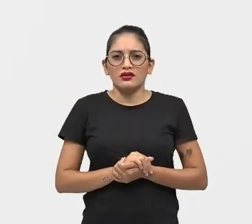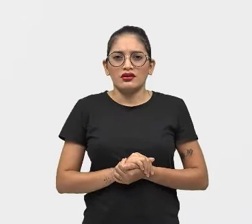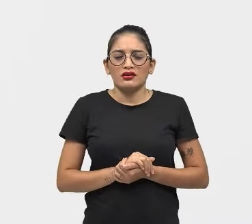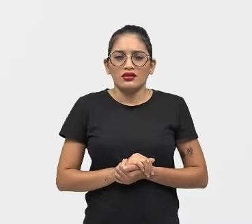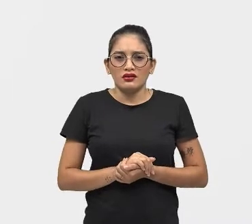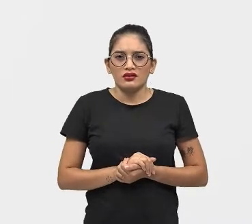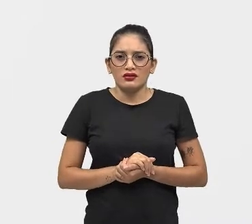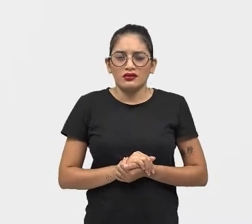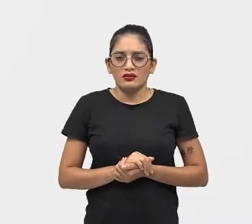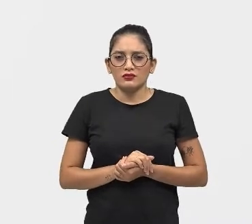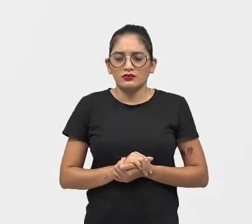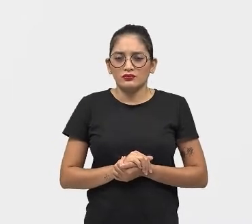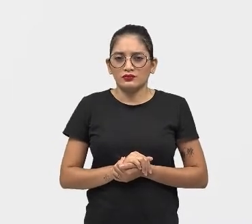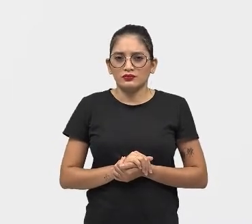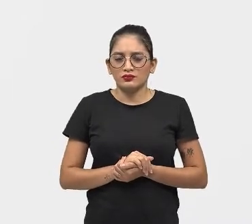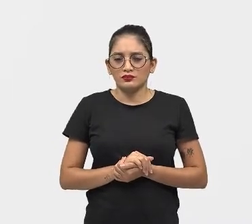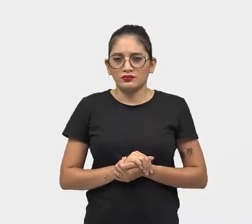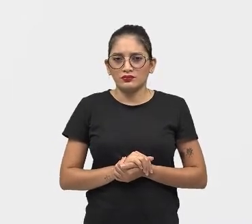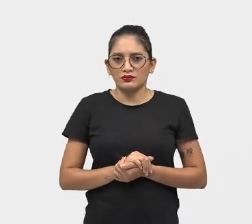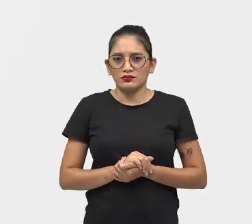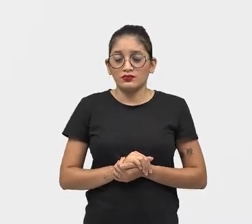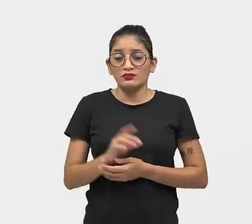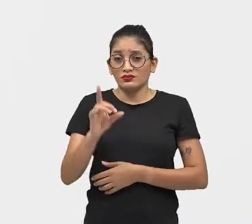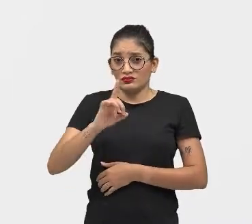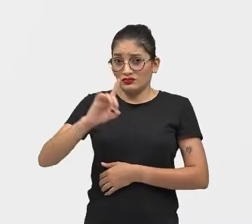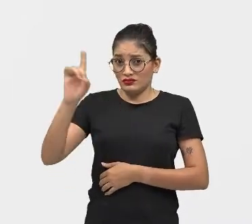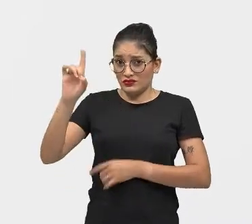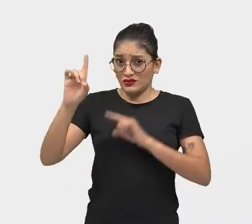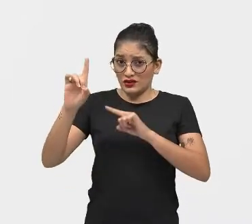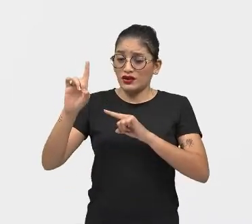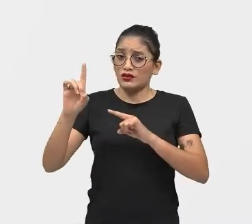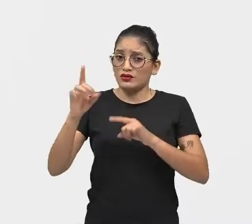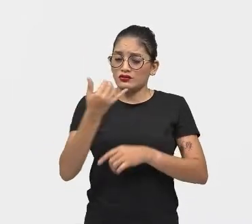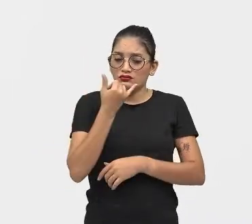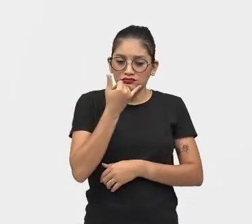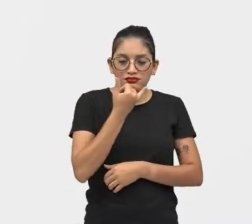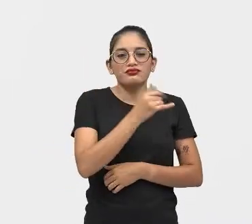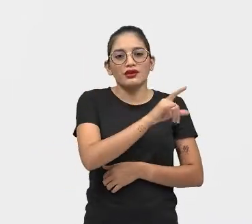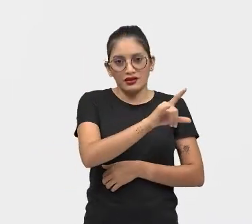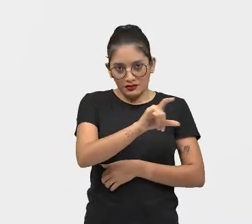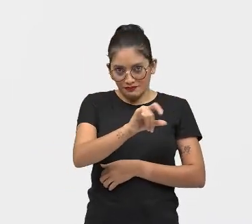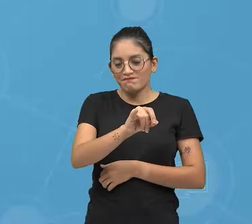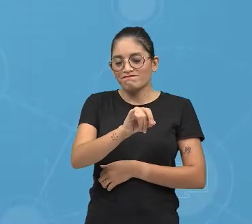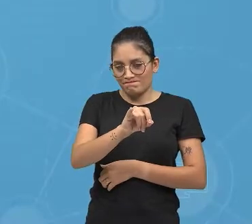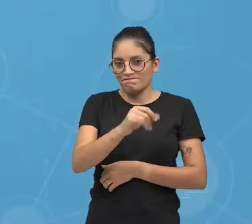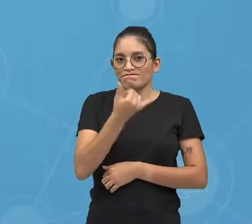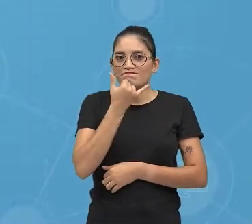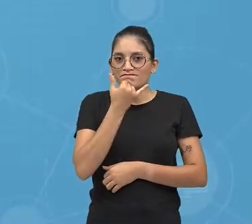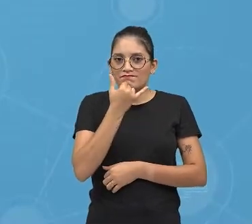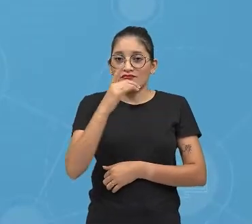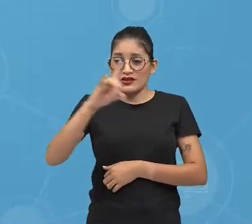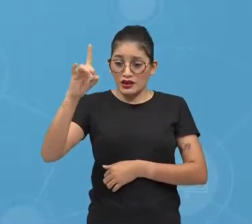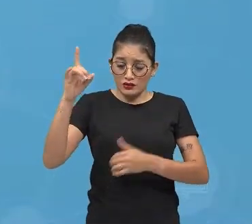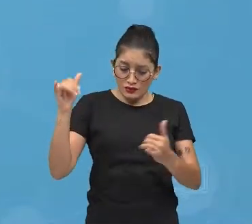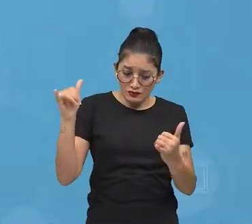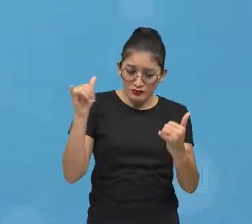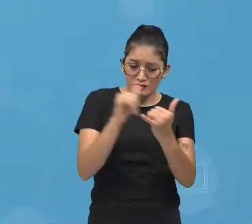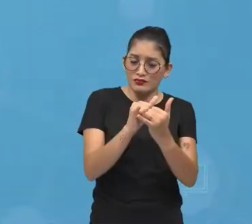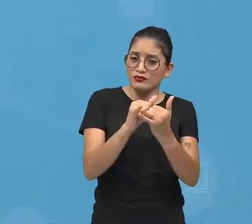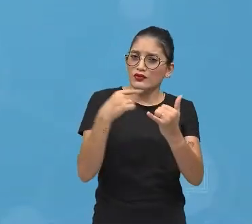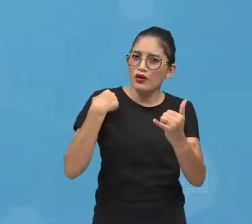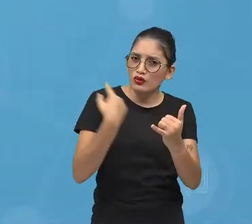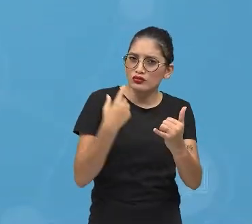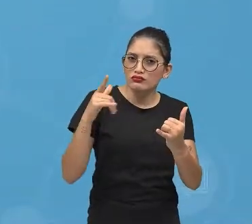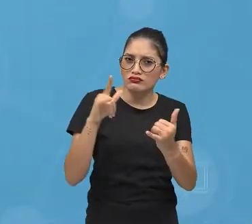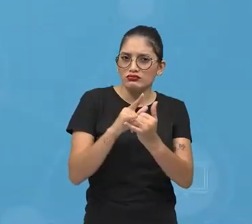que acontece aí? Deus, ele é perdoado, ele perdoa, nós somos